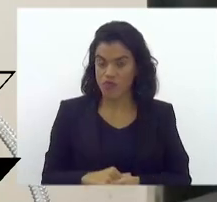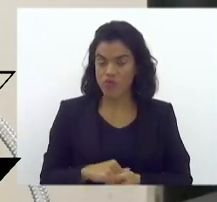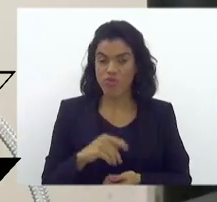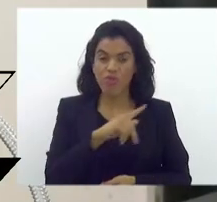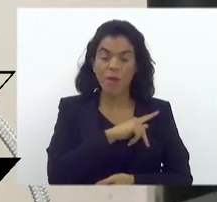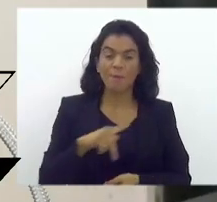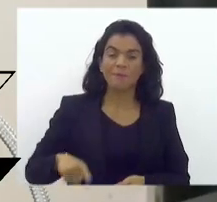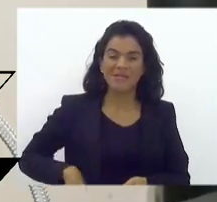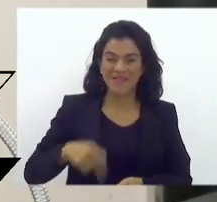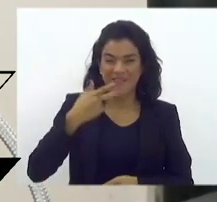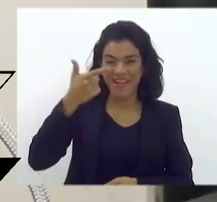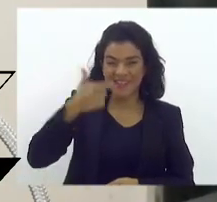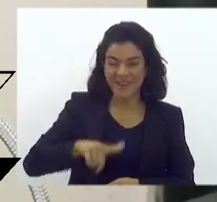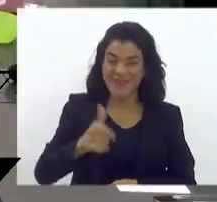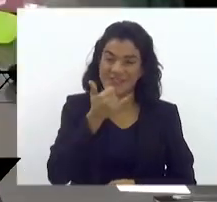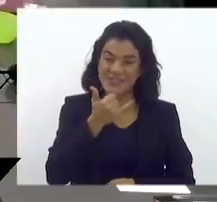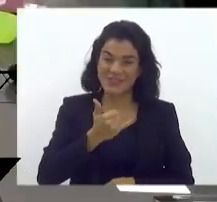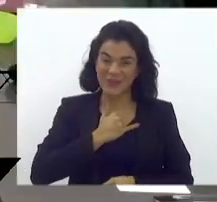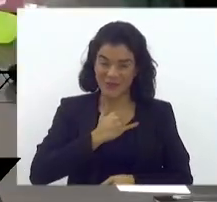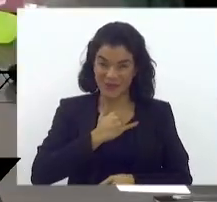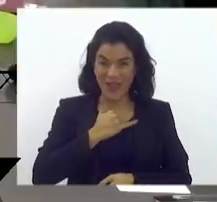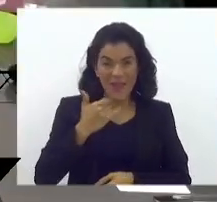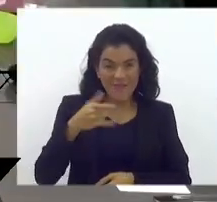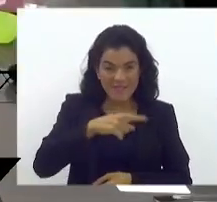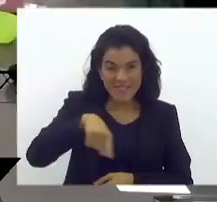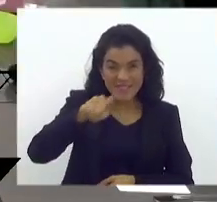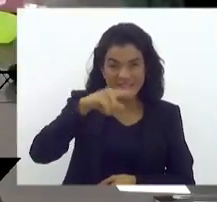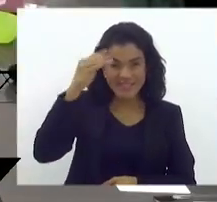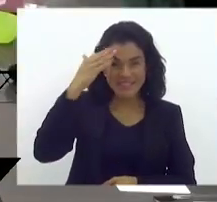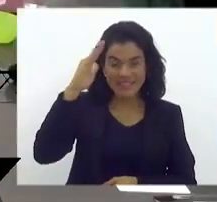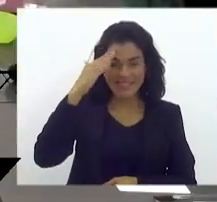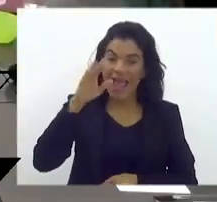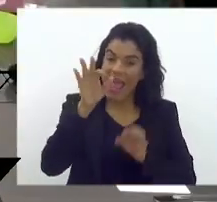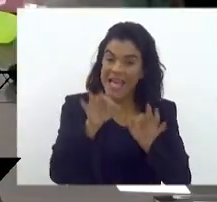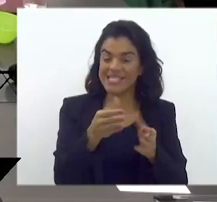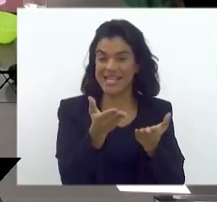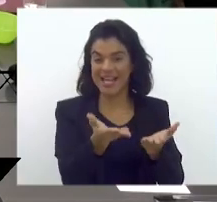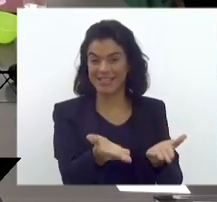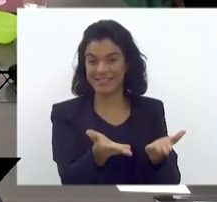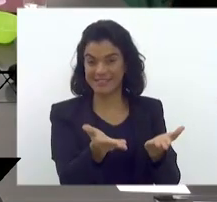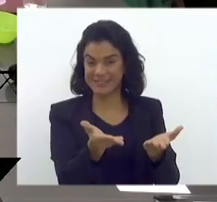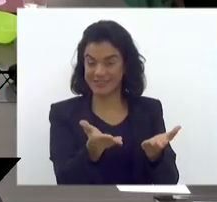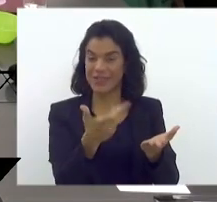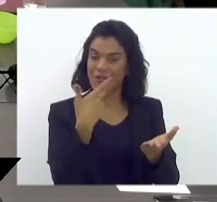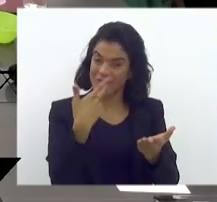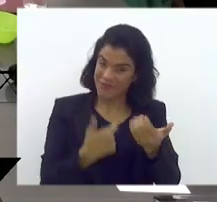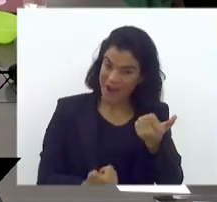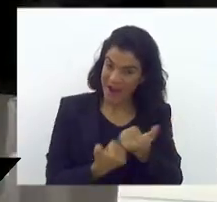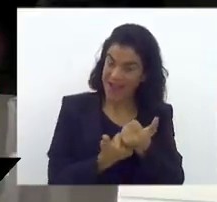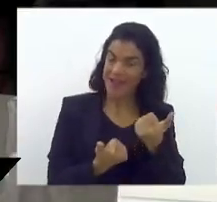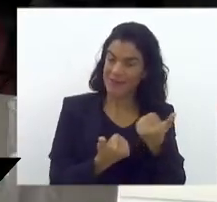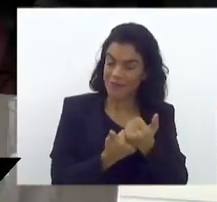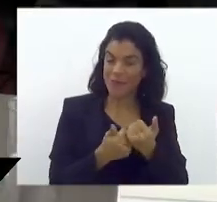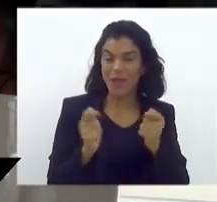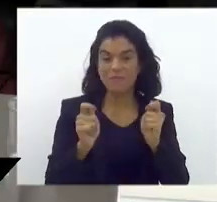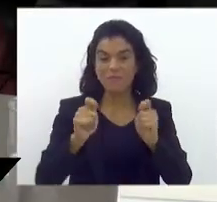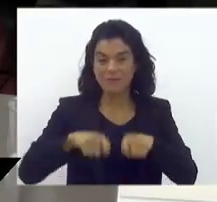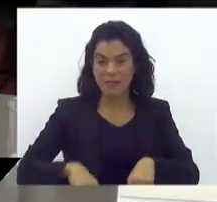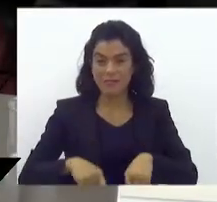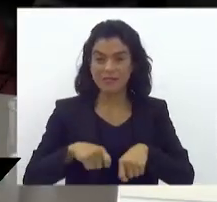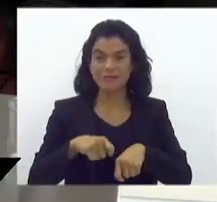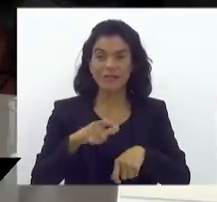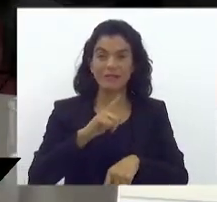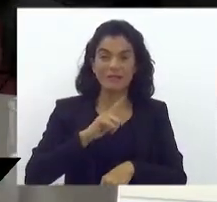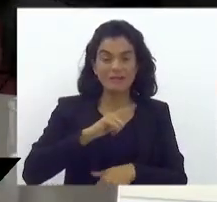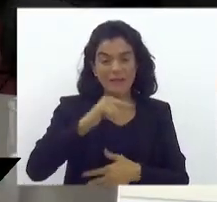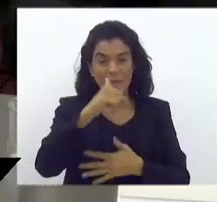sem querer ser repetitivo, eu não sei se eu me fiz entender. É exatamente isso que eu estava reforçando. Quer dizer, a possibilidade de você ter